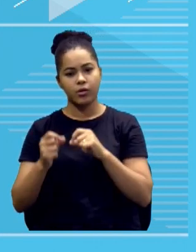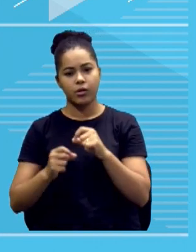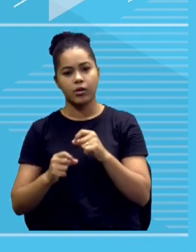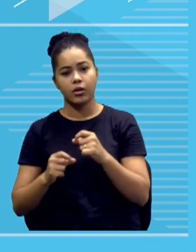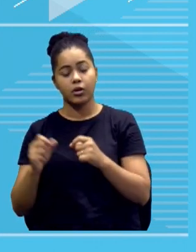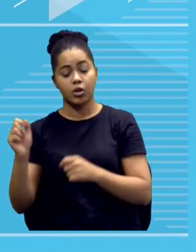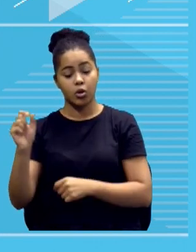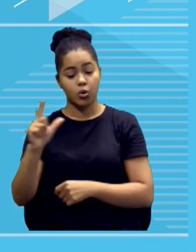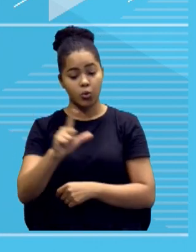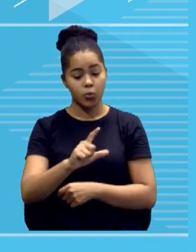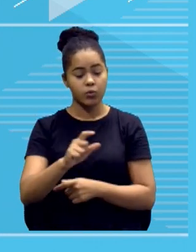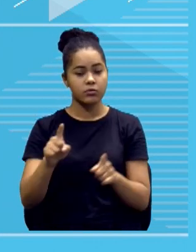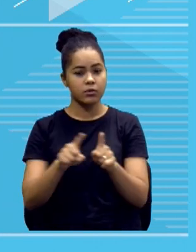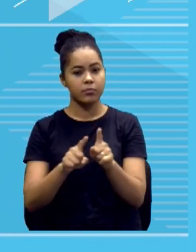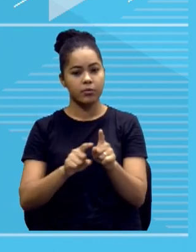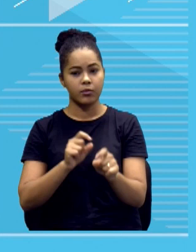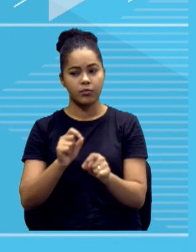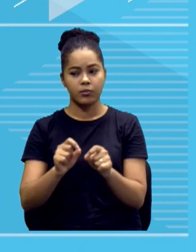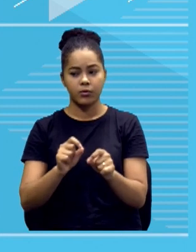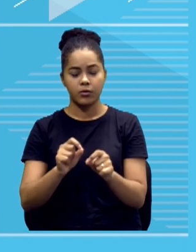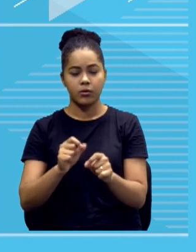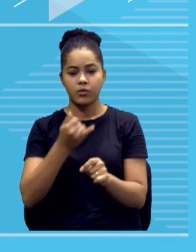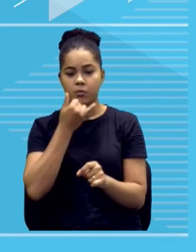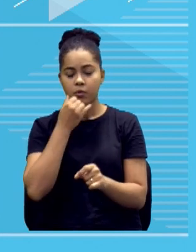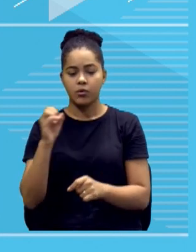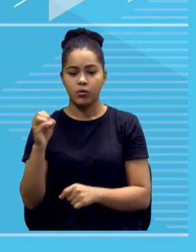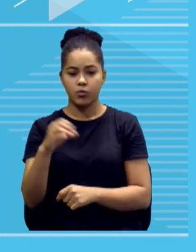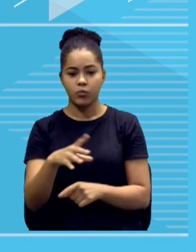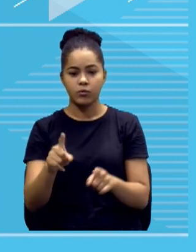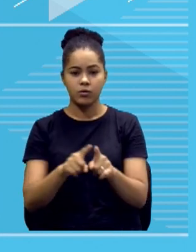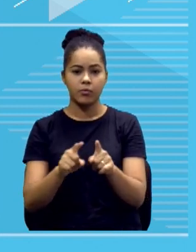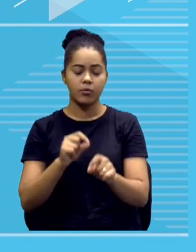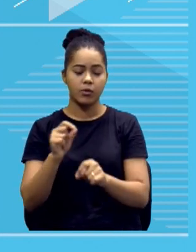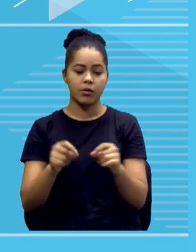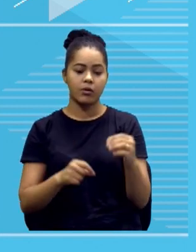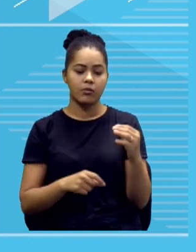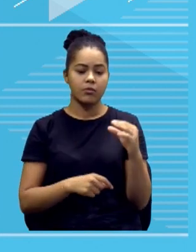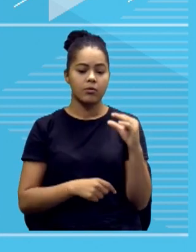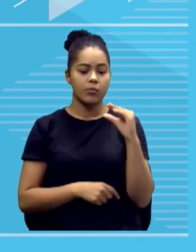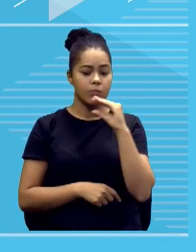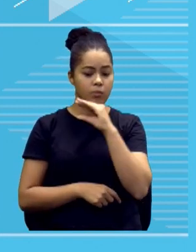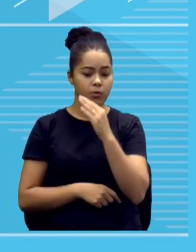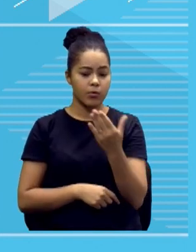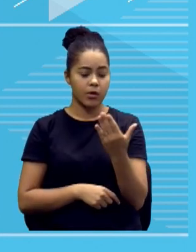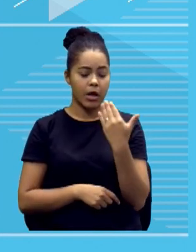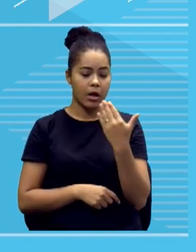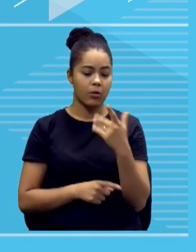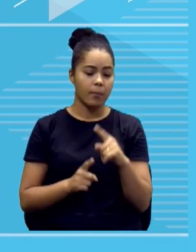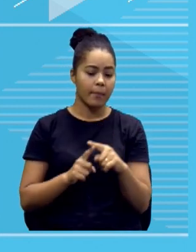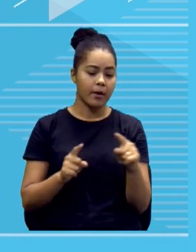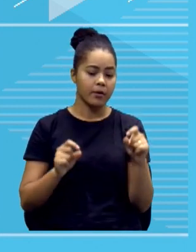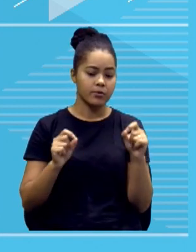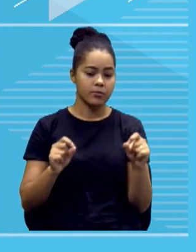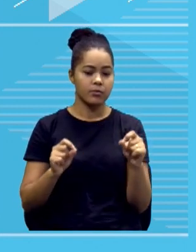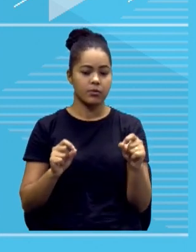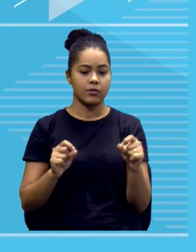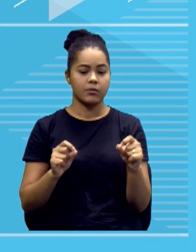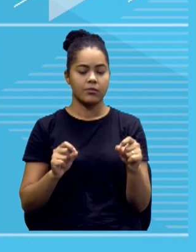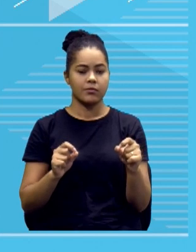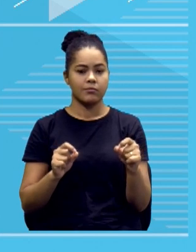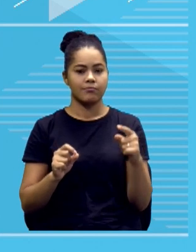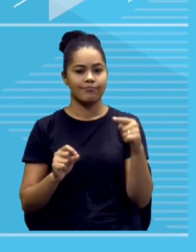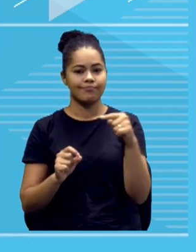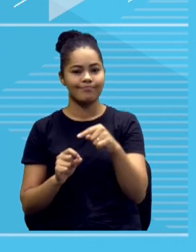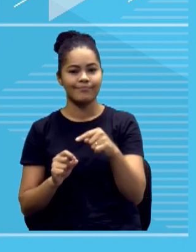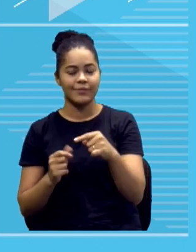luz emitida pela vela, ela não é muito energética, tá bom? Ela não tem essa energia que funciona dentro daquele